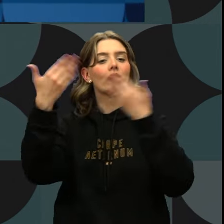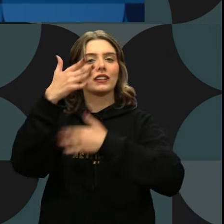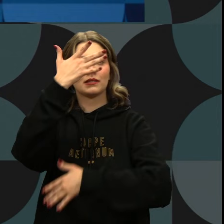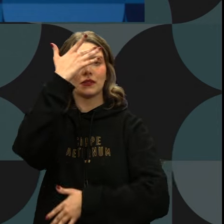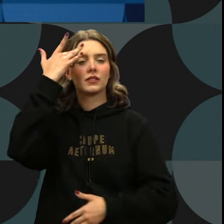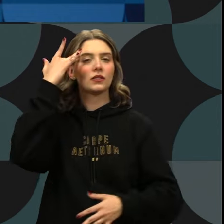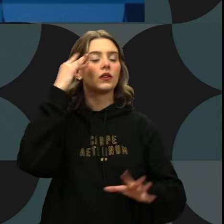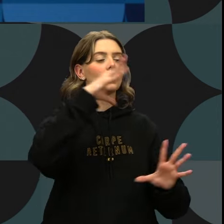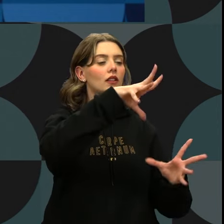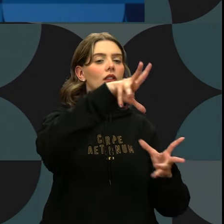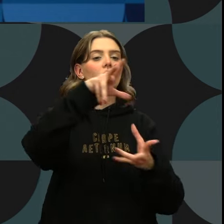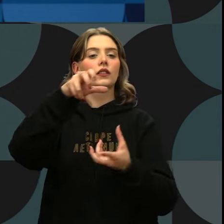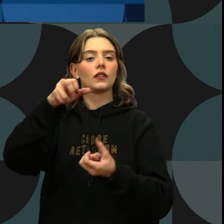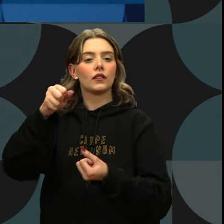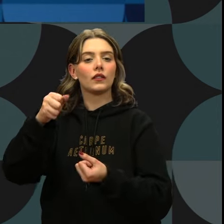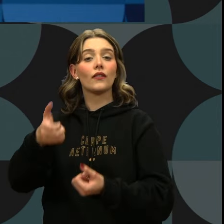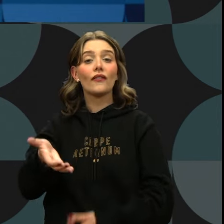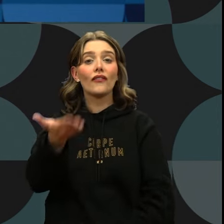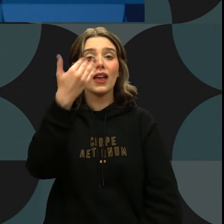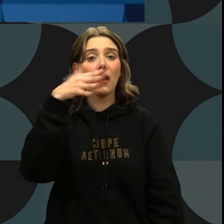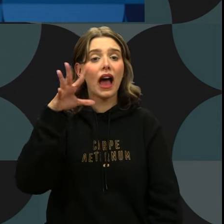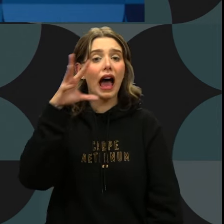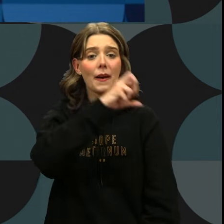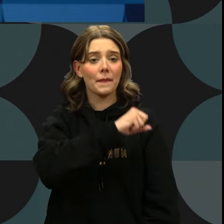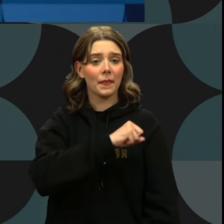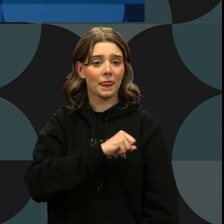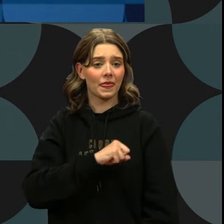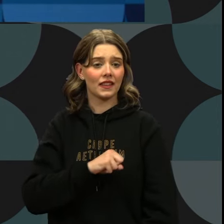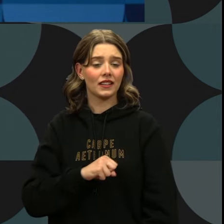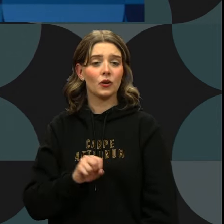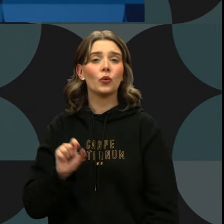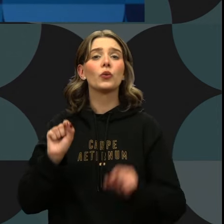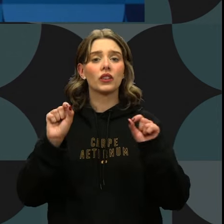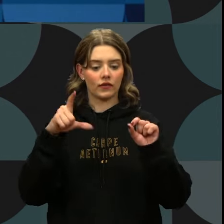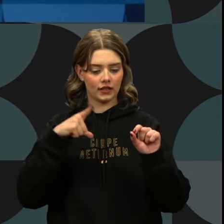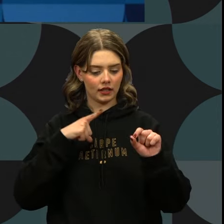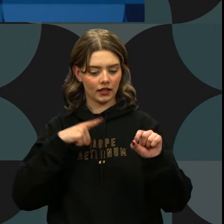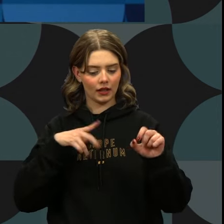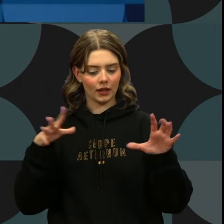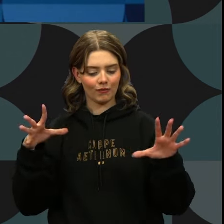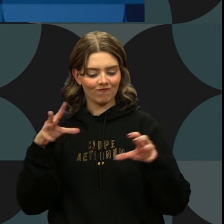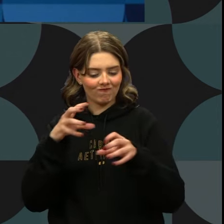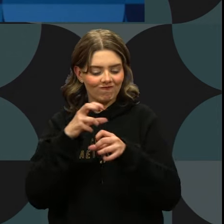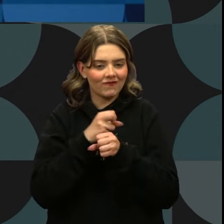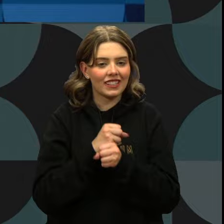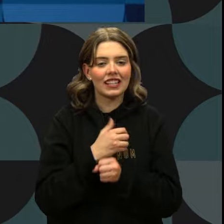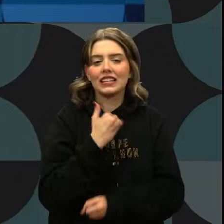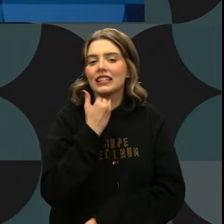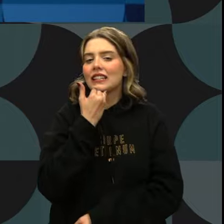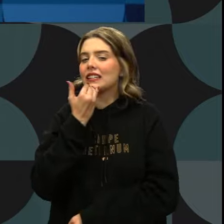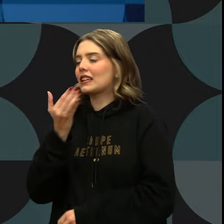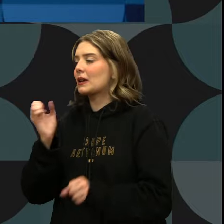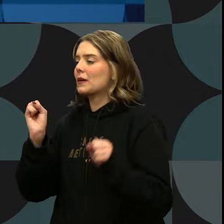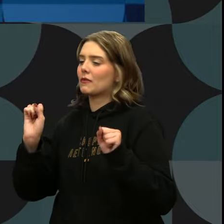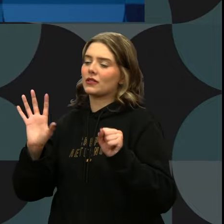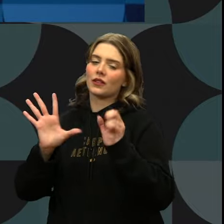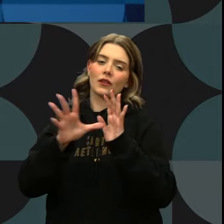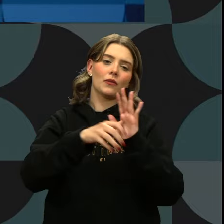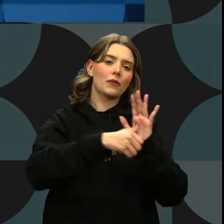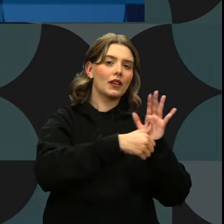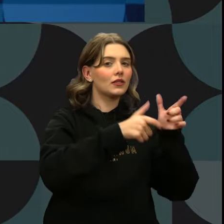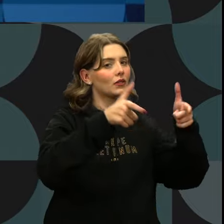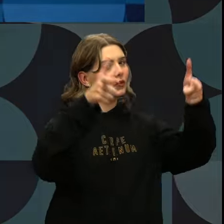terra. Venho sem demora. Conserve o que você tem, para que ninguém tome a sua